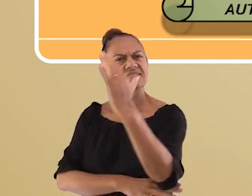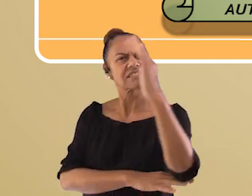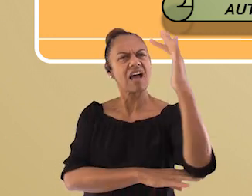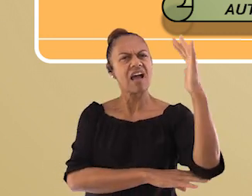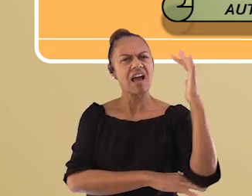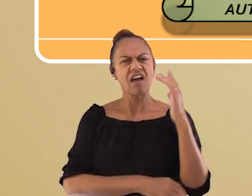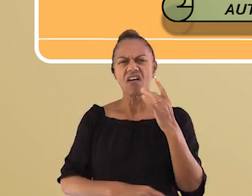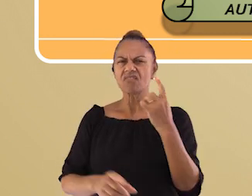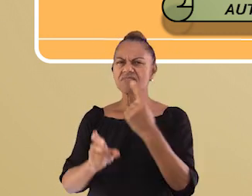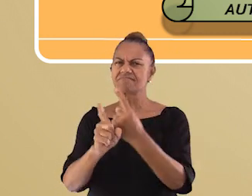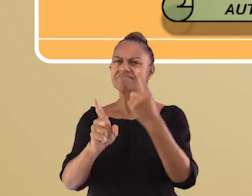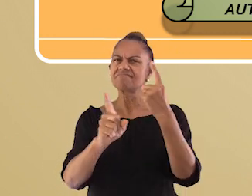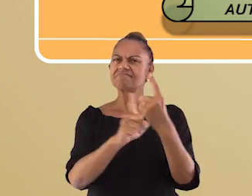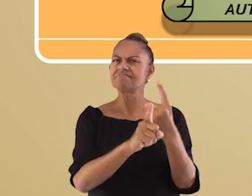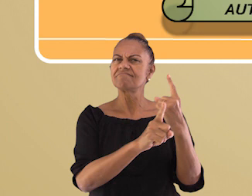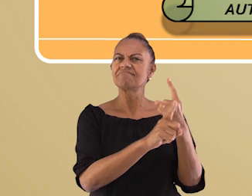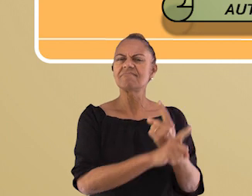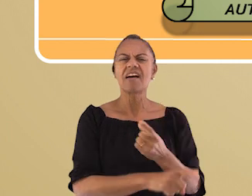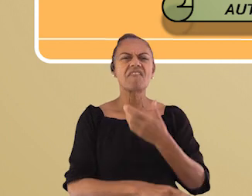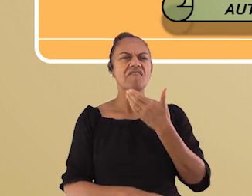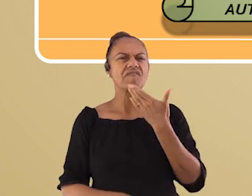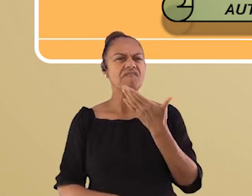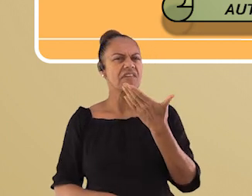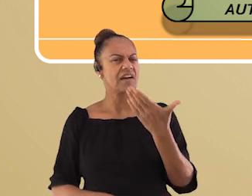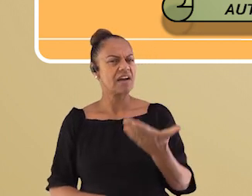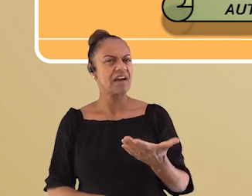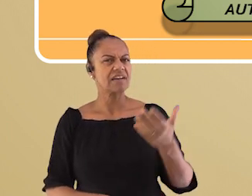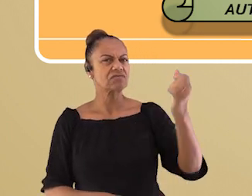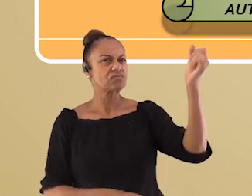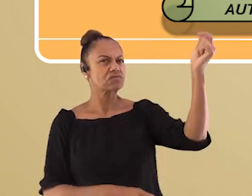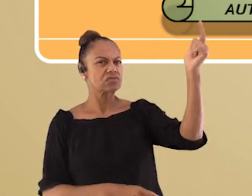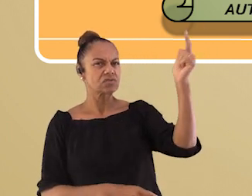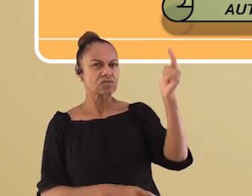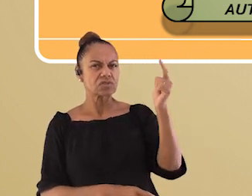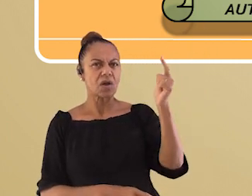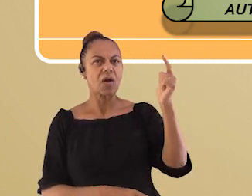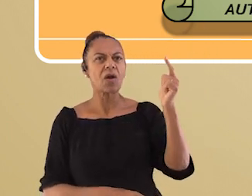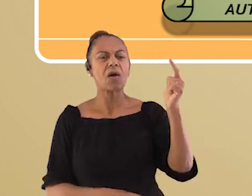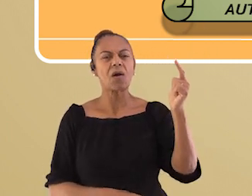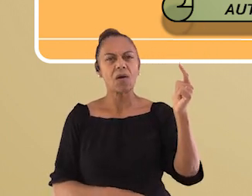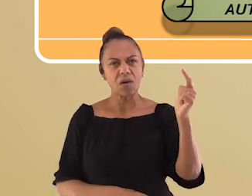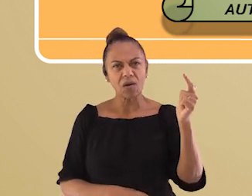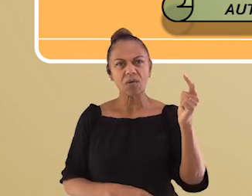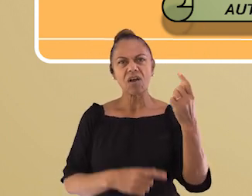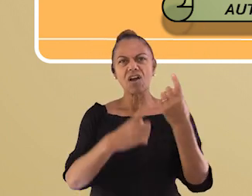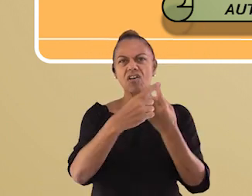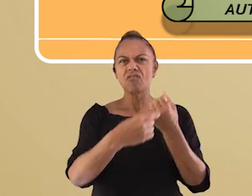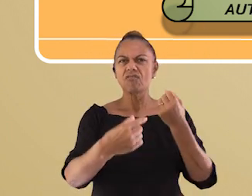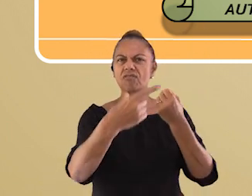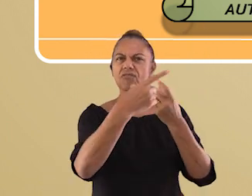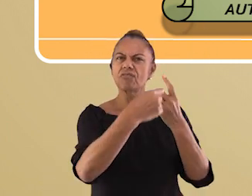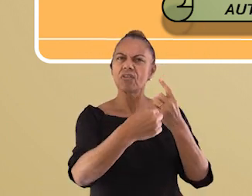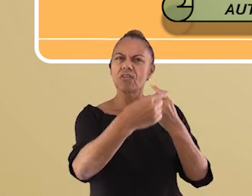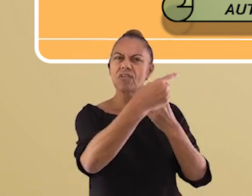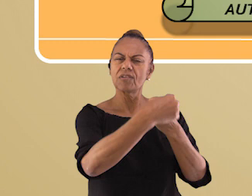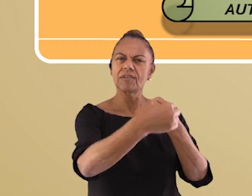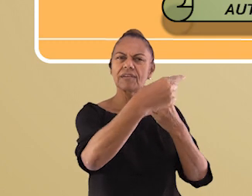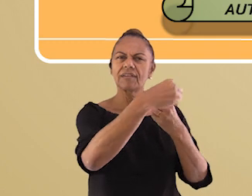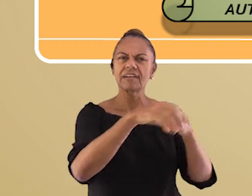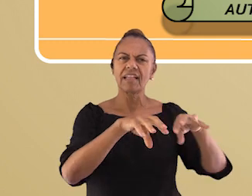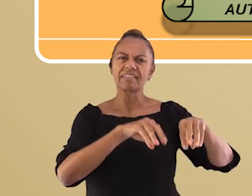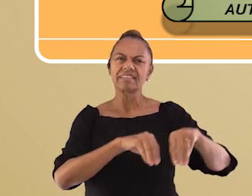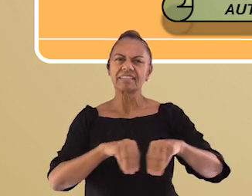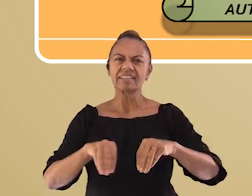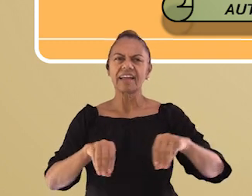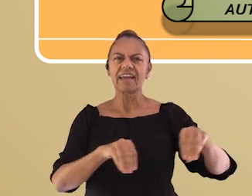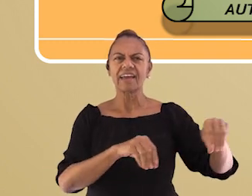plantadas no chão, recebem a luz do sol, pelas folhas e pela terra. Também bebem água, cantam